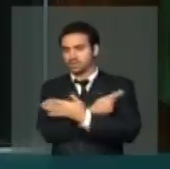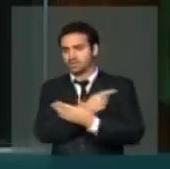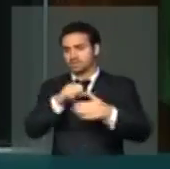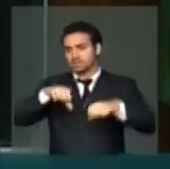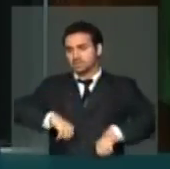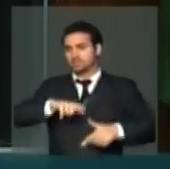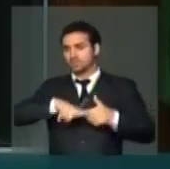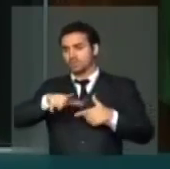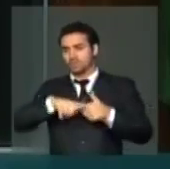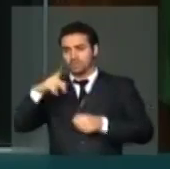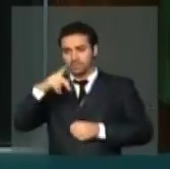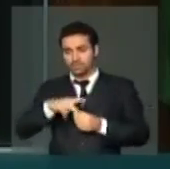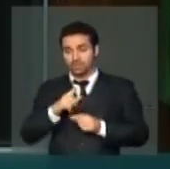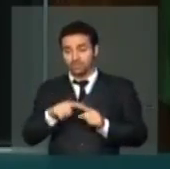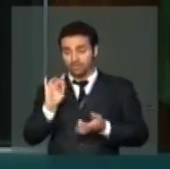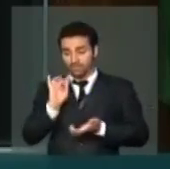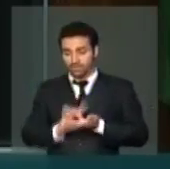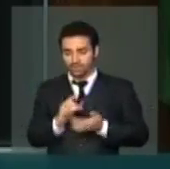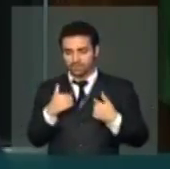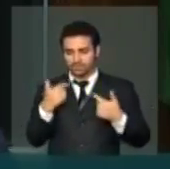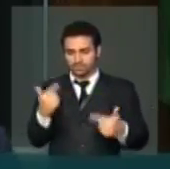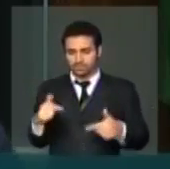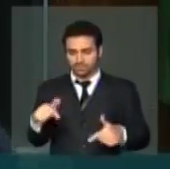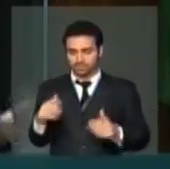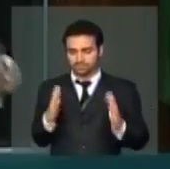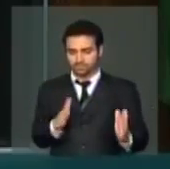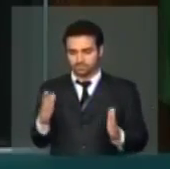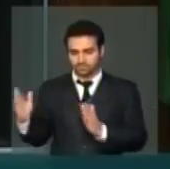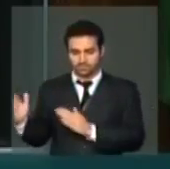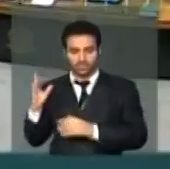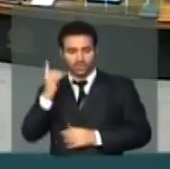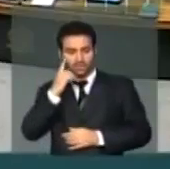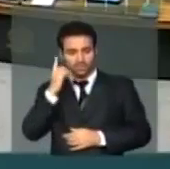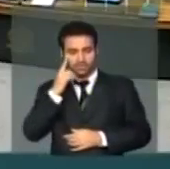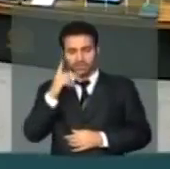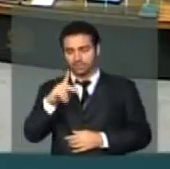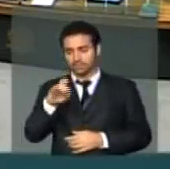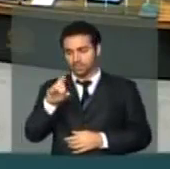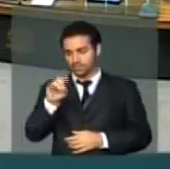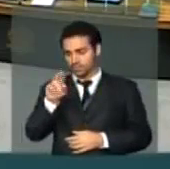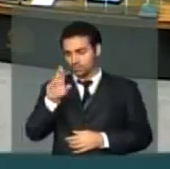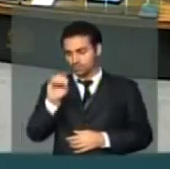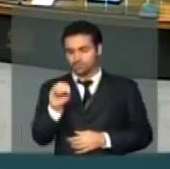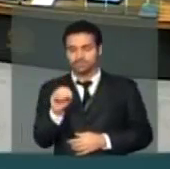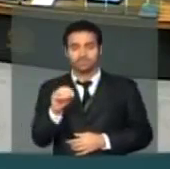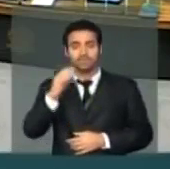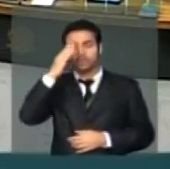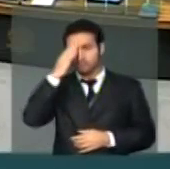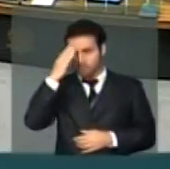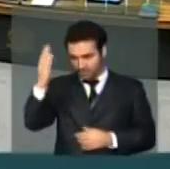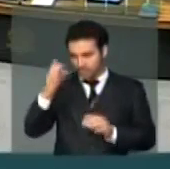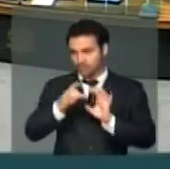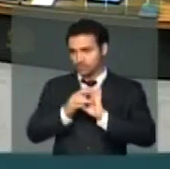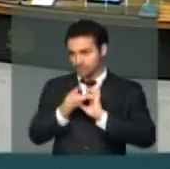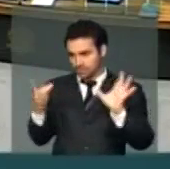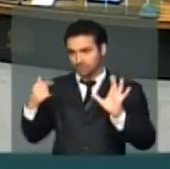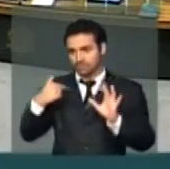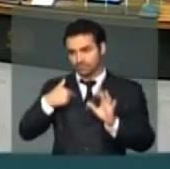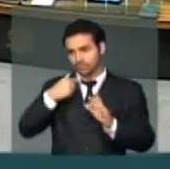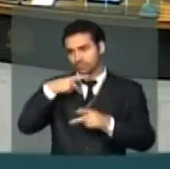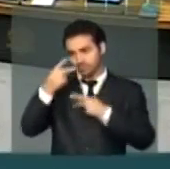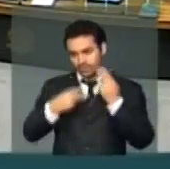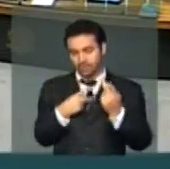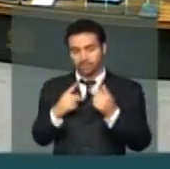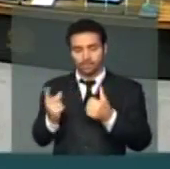Deputado Pedro Kizai. Senhor presidente, obrigado, deputado Zaratini. pelo espaço deste à parte. Em